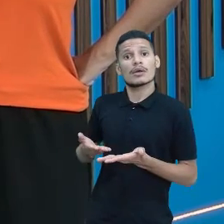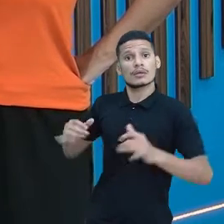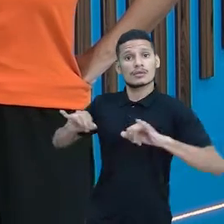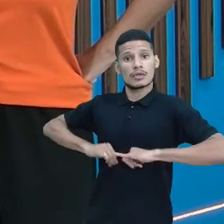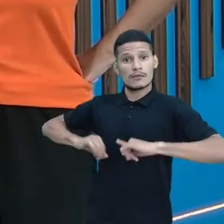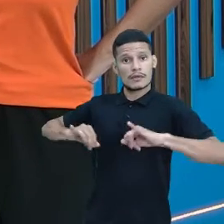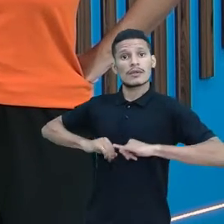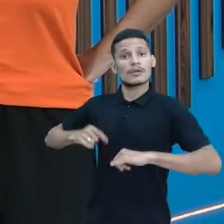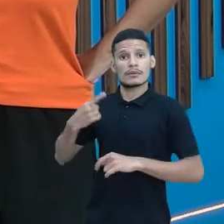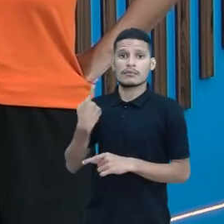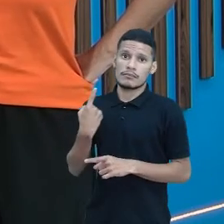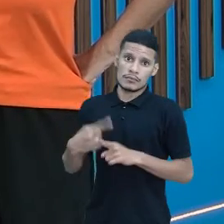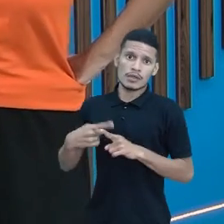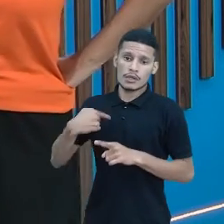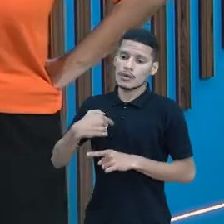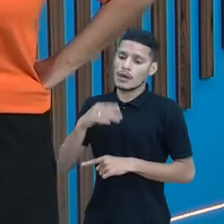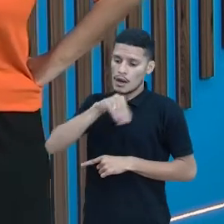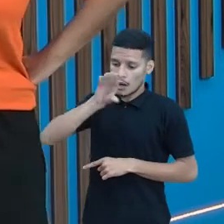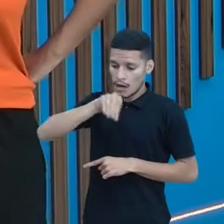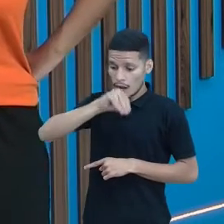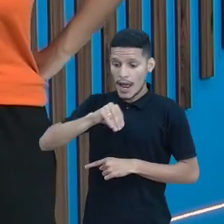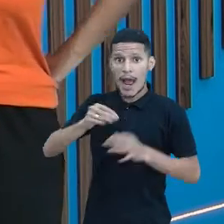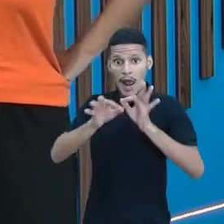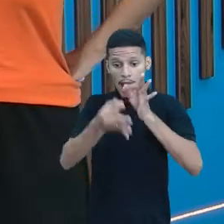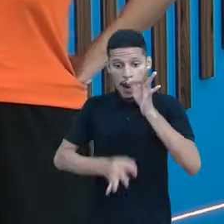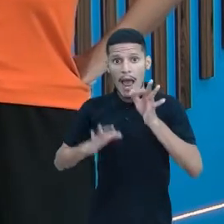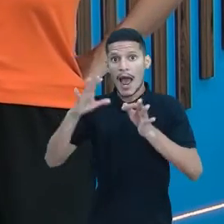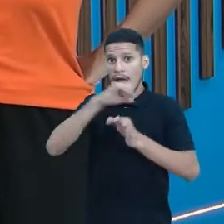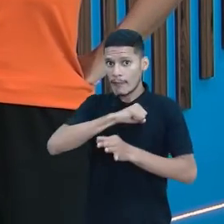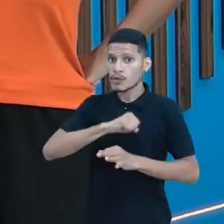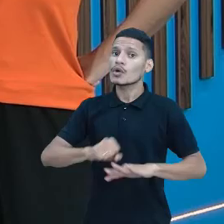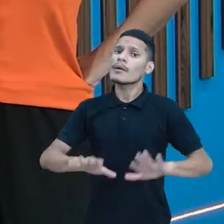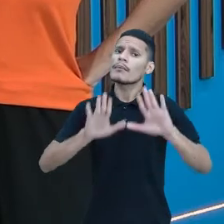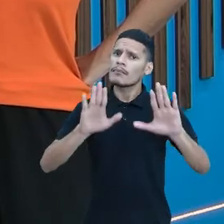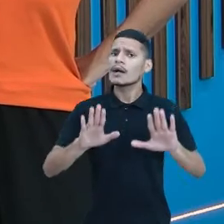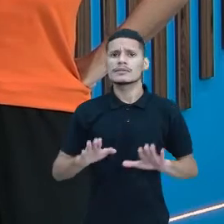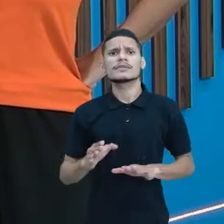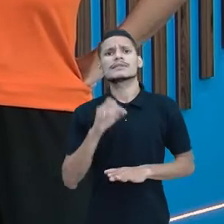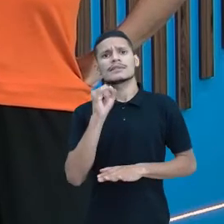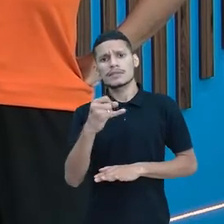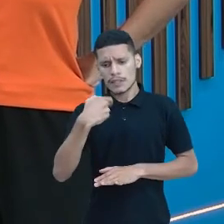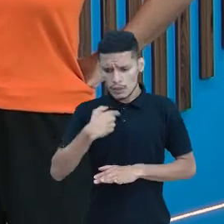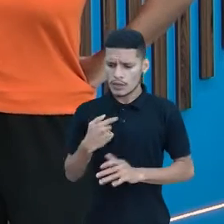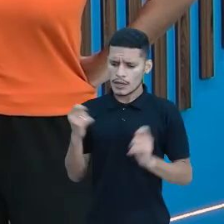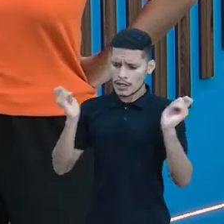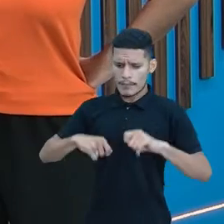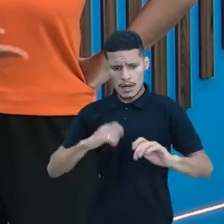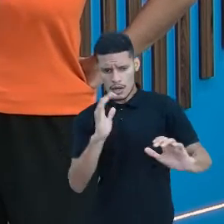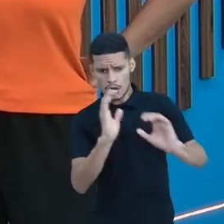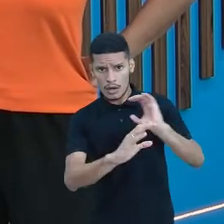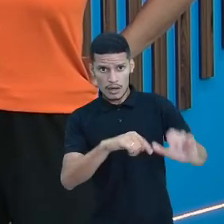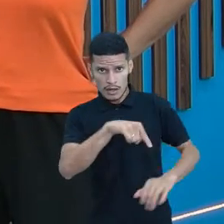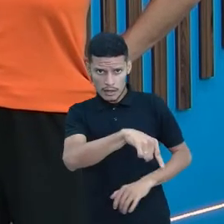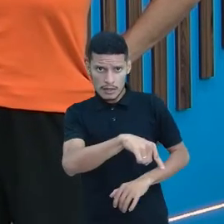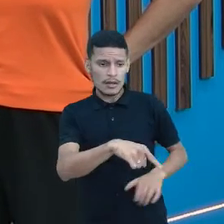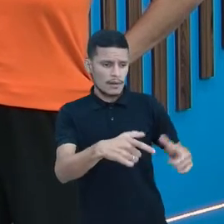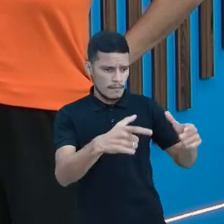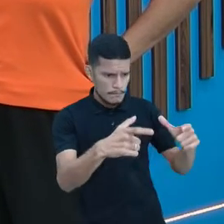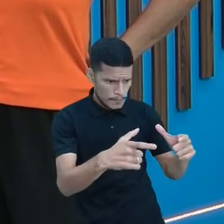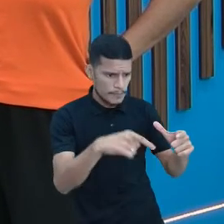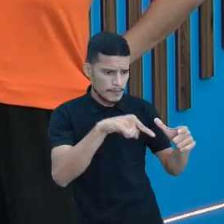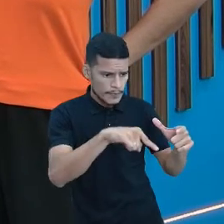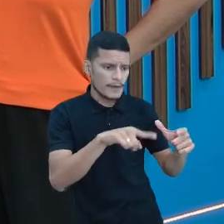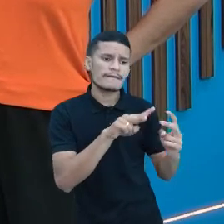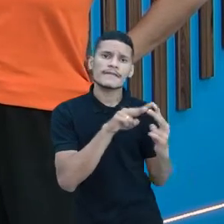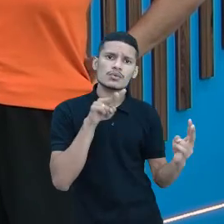sei que às vezes eu falo muito rápido. E aí, por exemplo, se eu preciso me comunicar com a minha assistente virtual,